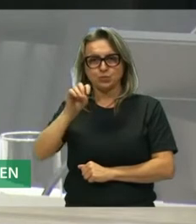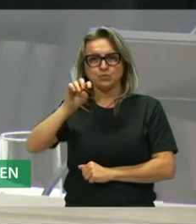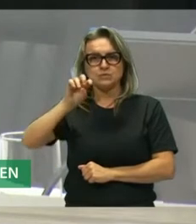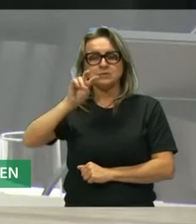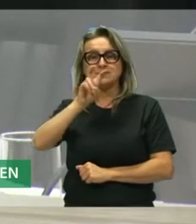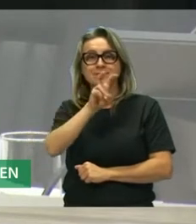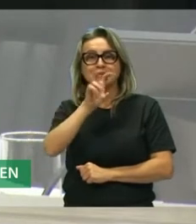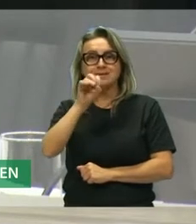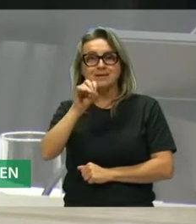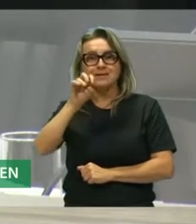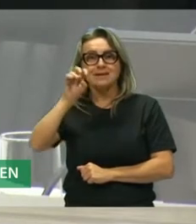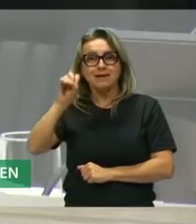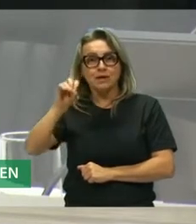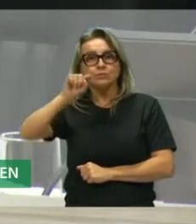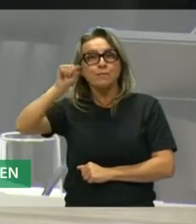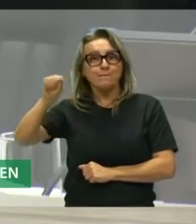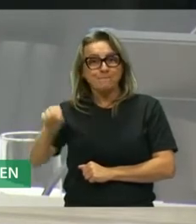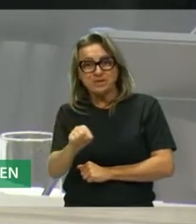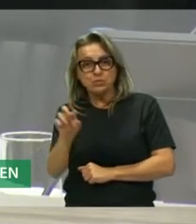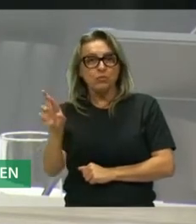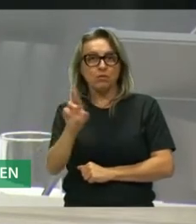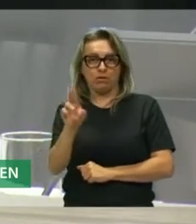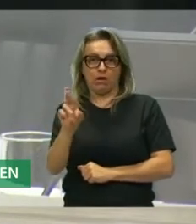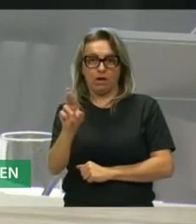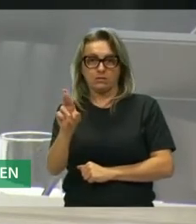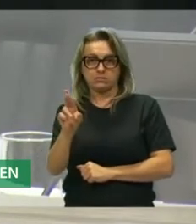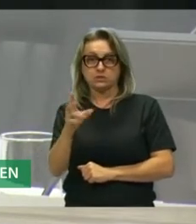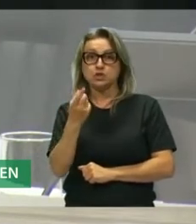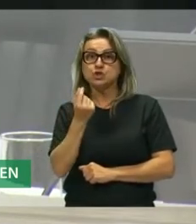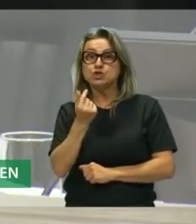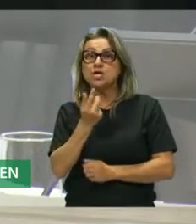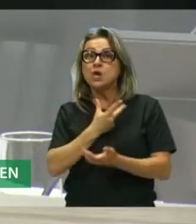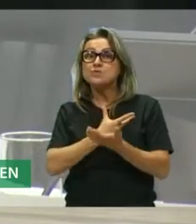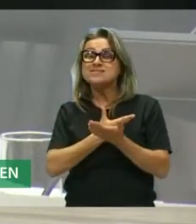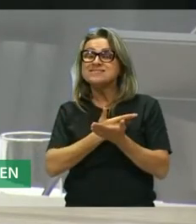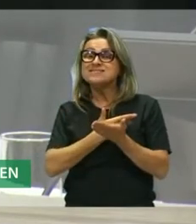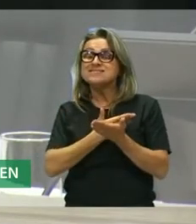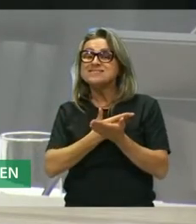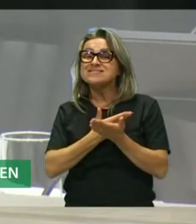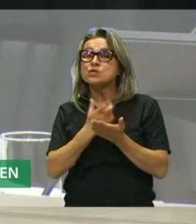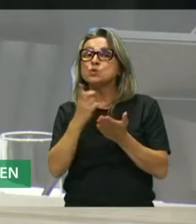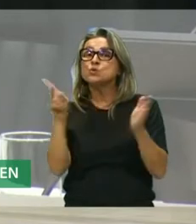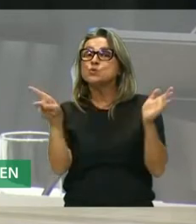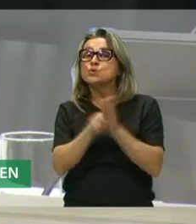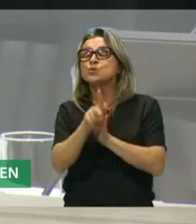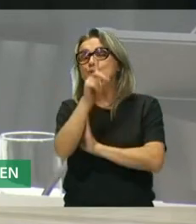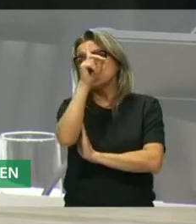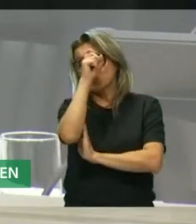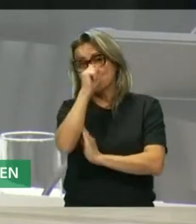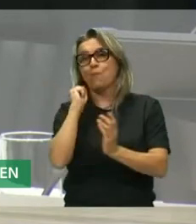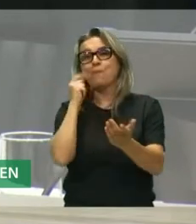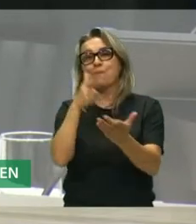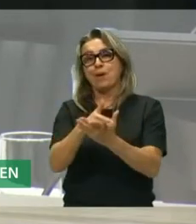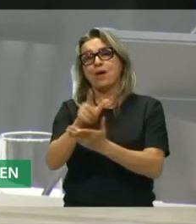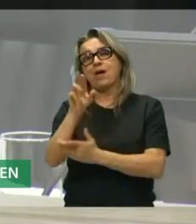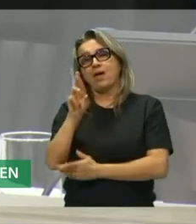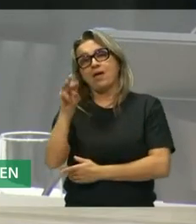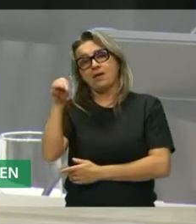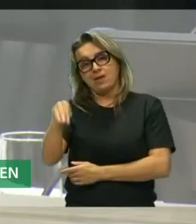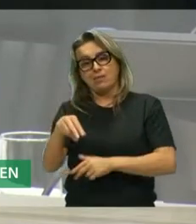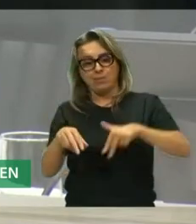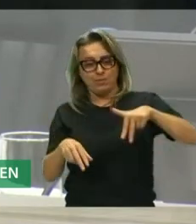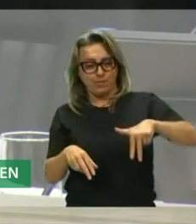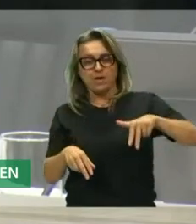R$500 mil. É um dinheiro que sai do hospital para pagar os exames de ressonância magnética dos pacientes que estão